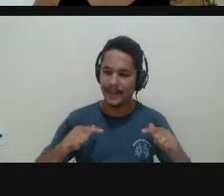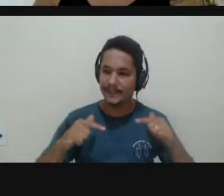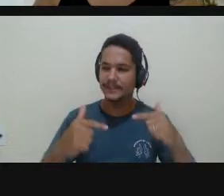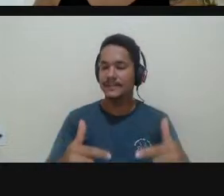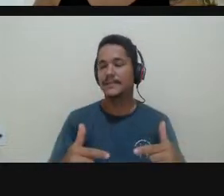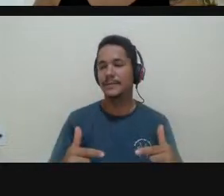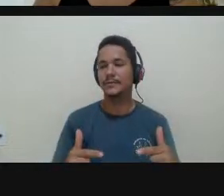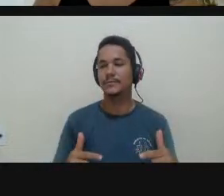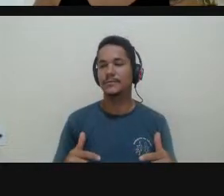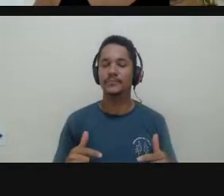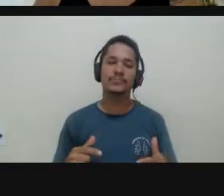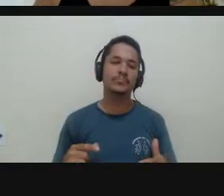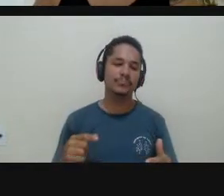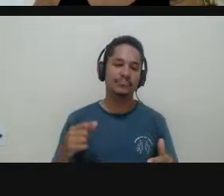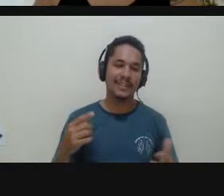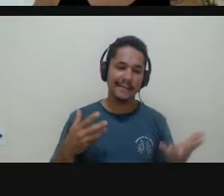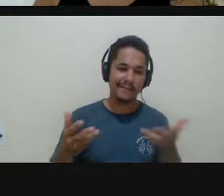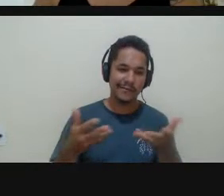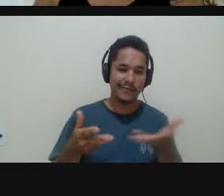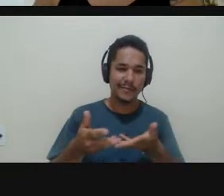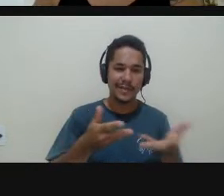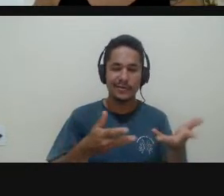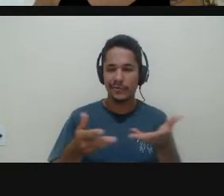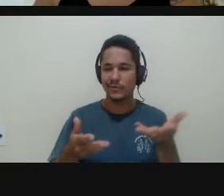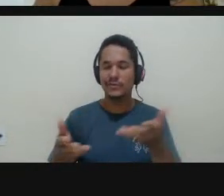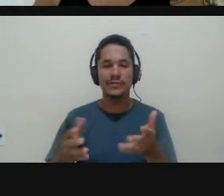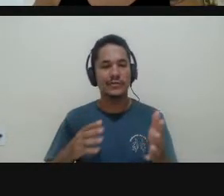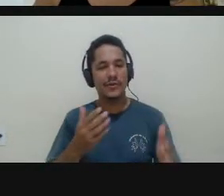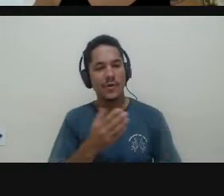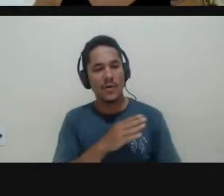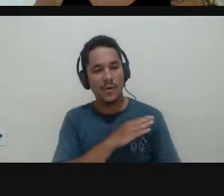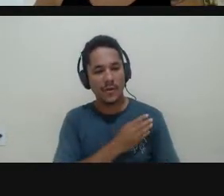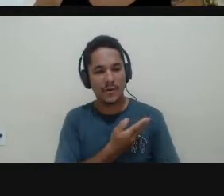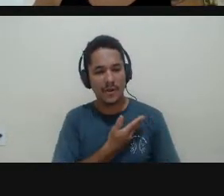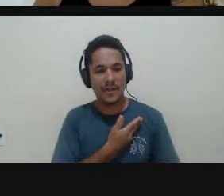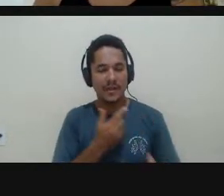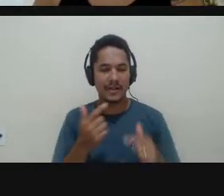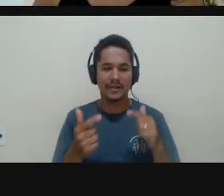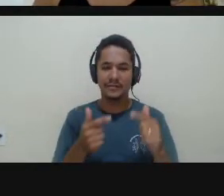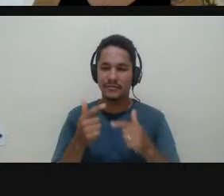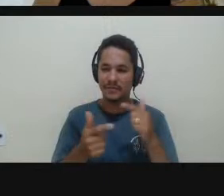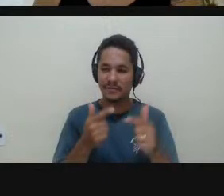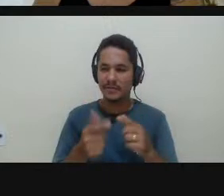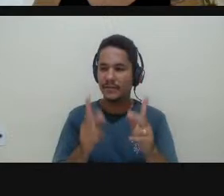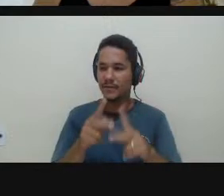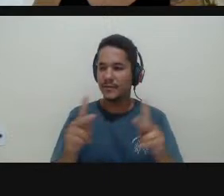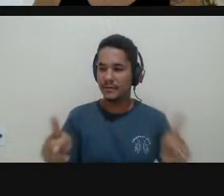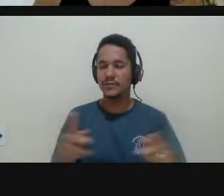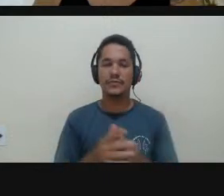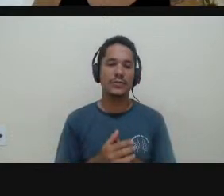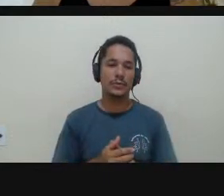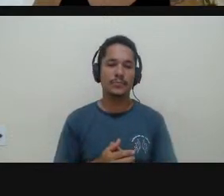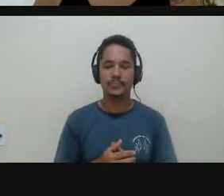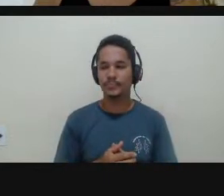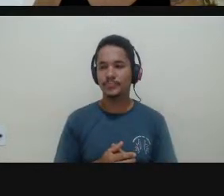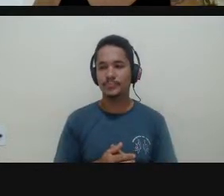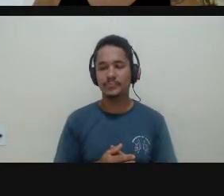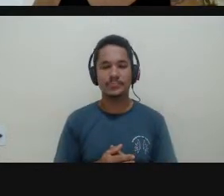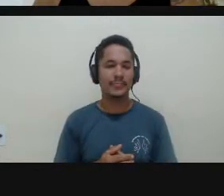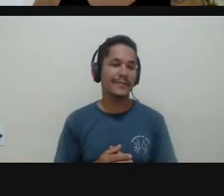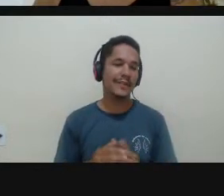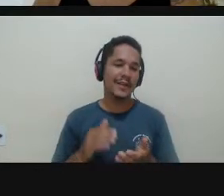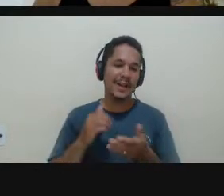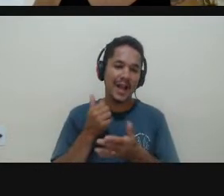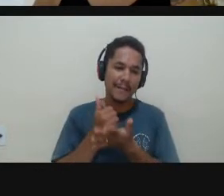o envolvimento dos nossos colegas professores, dos nossos estudantes, e contando com o apoio nosso, tanto da Secretaria Municipal de Educação